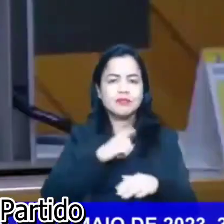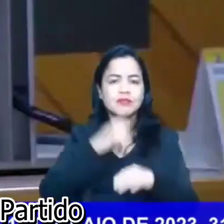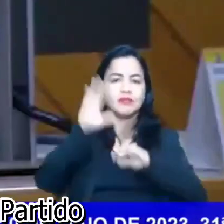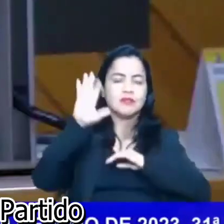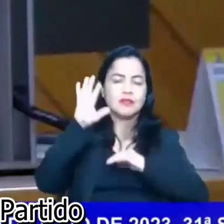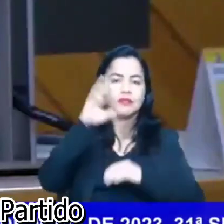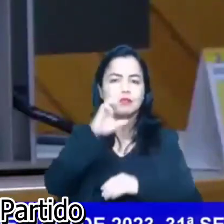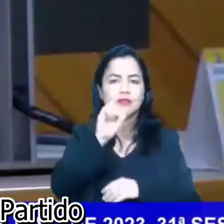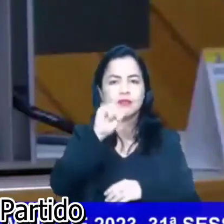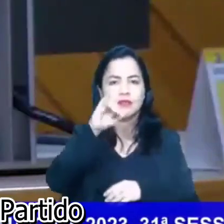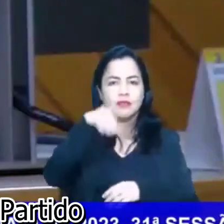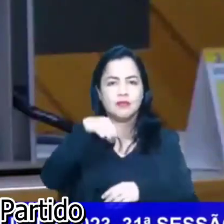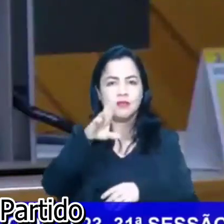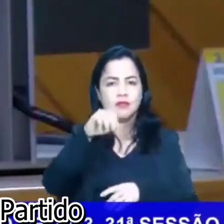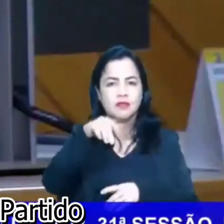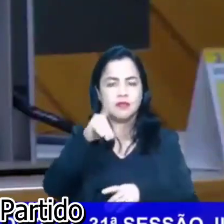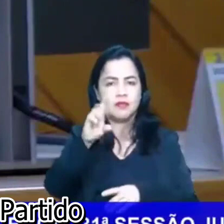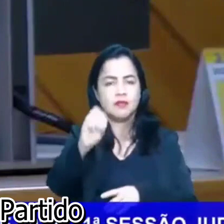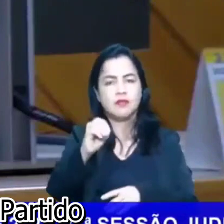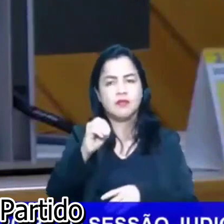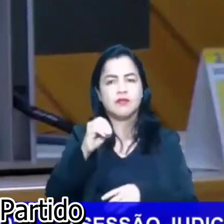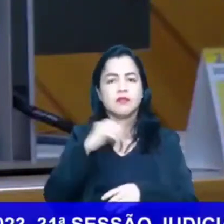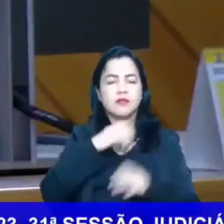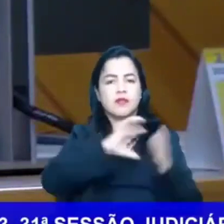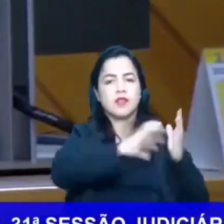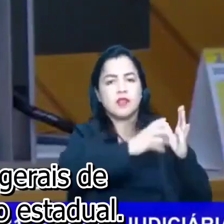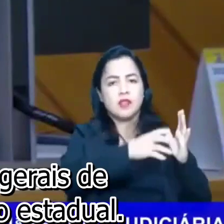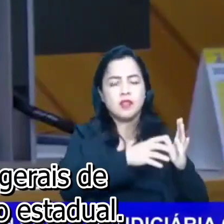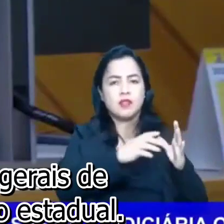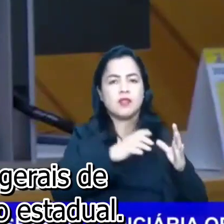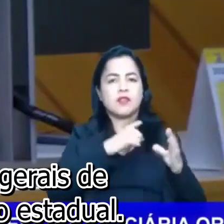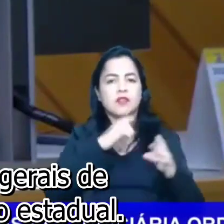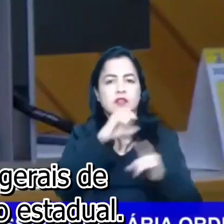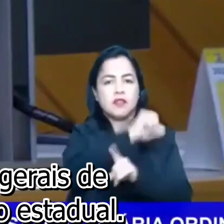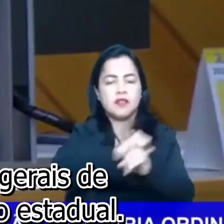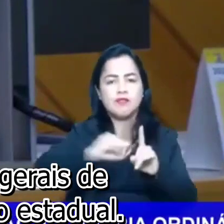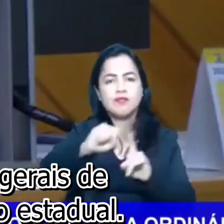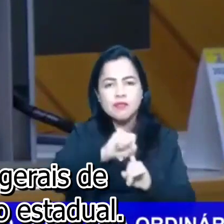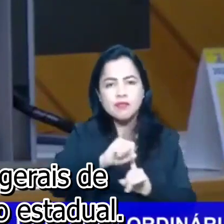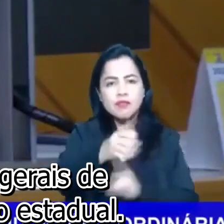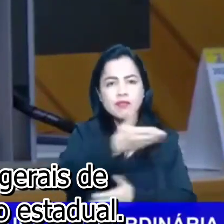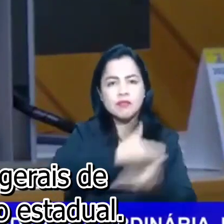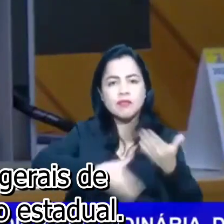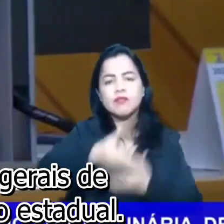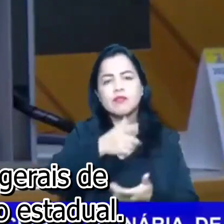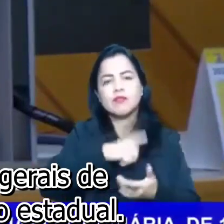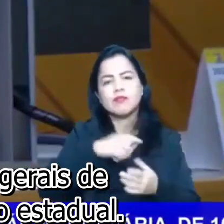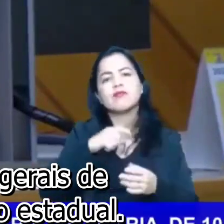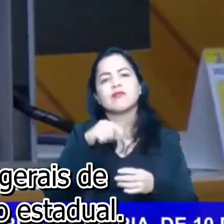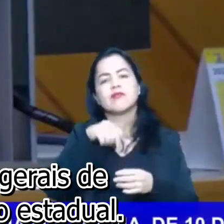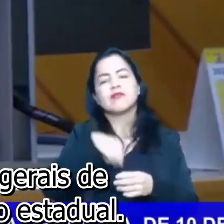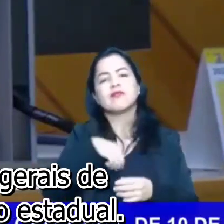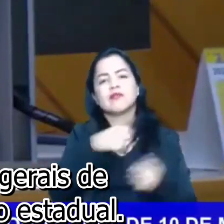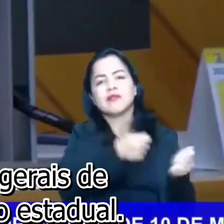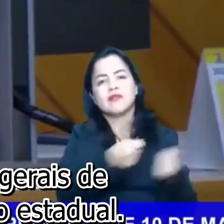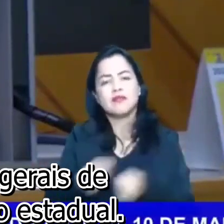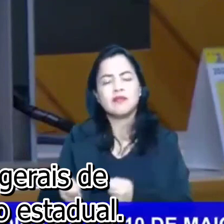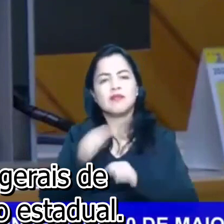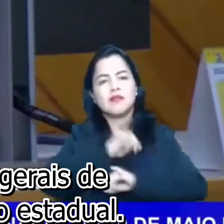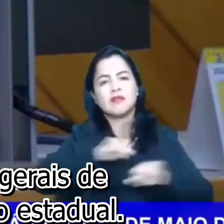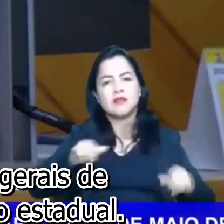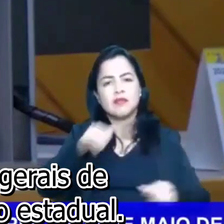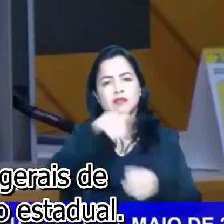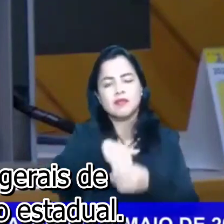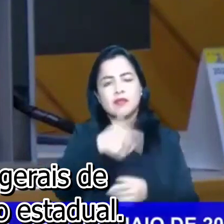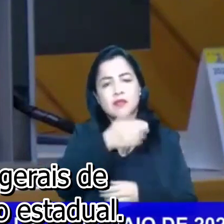Raimundo César de Aguiar, desembargador Matias Neto, Partido Cidadania, referente à campanha nas eleições gerais de 2022 para o cargo de